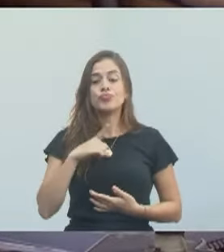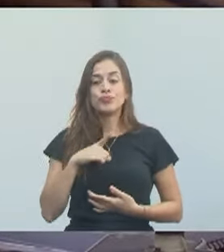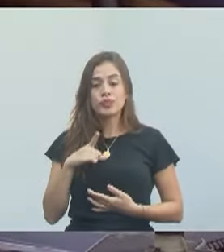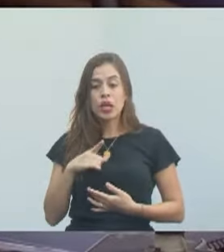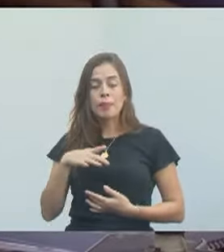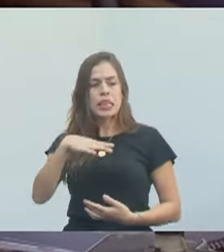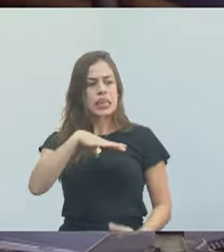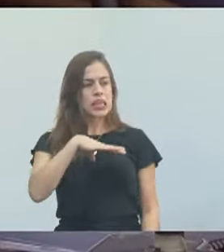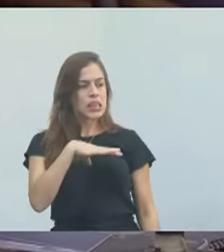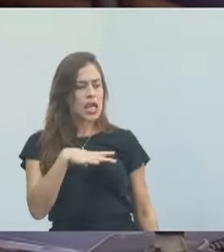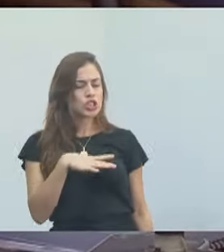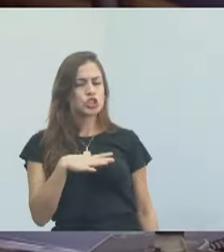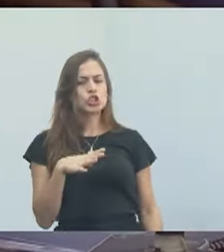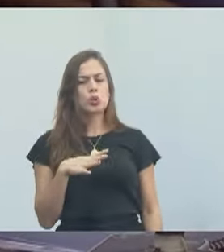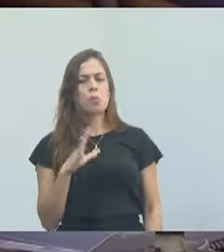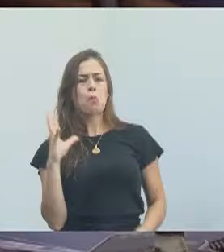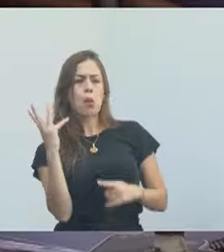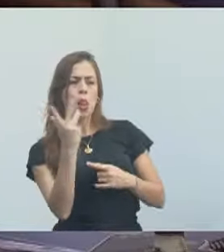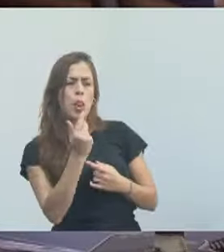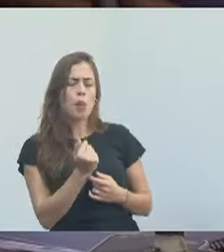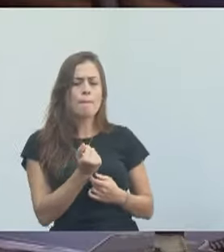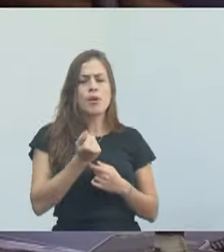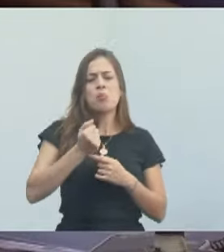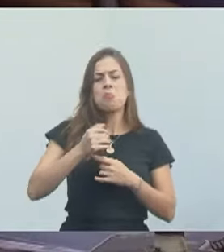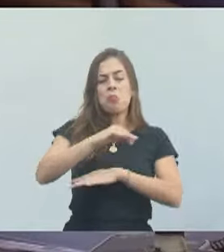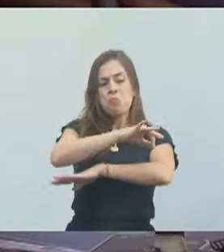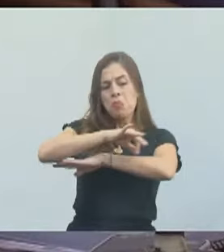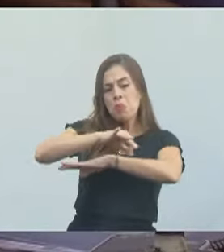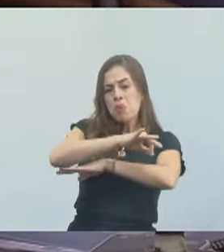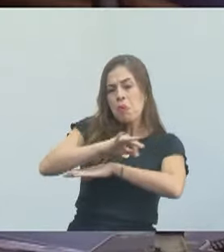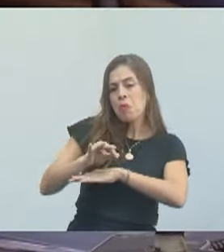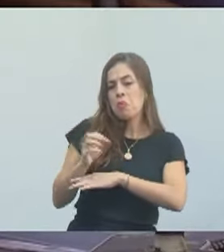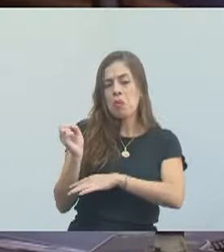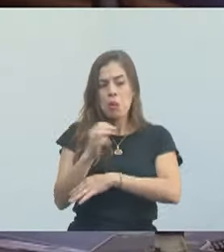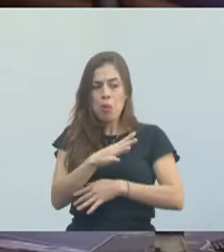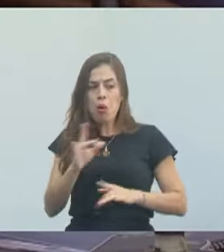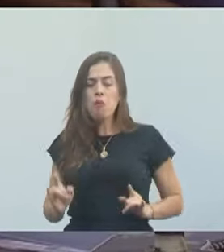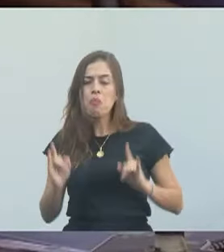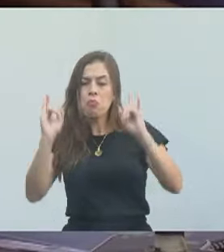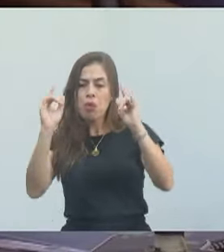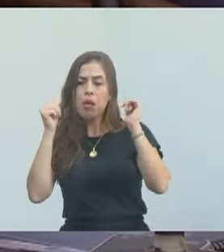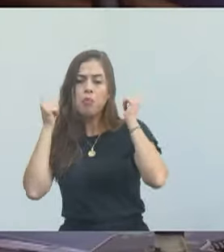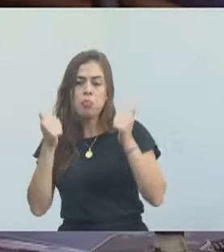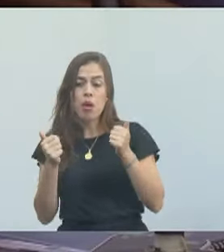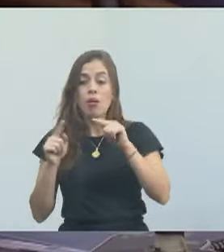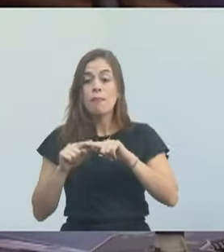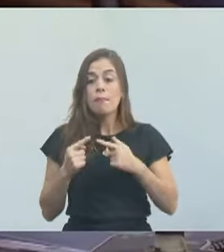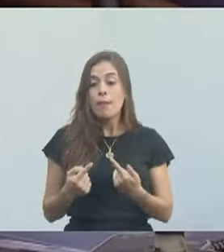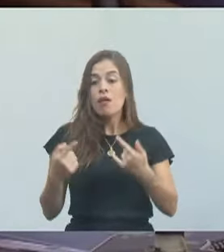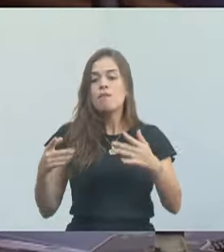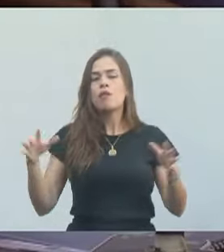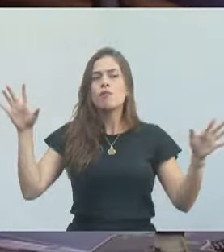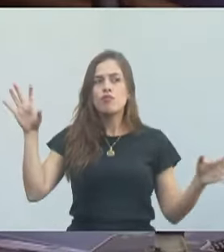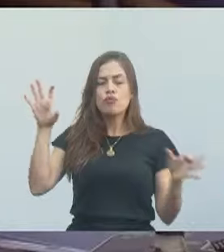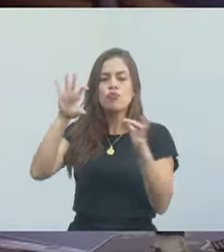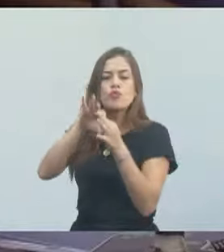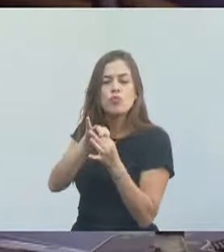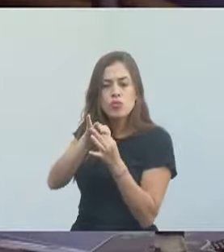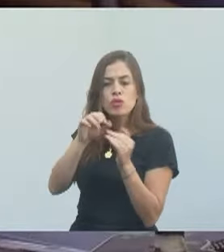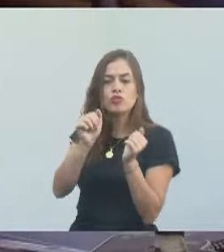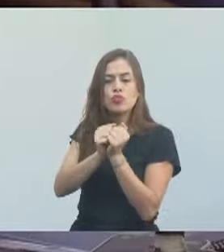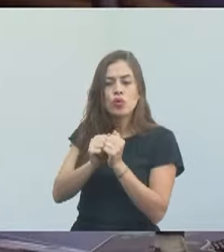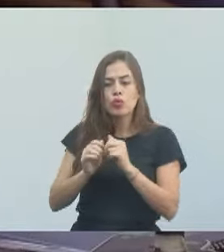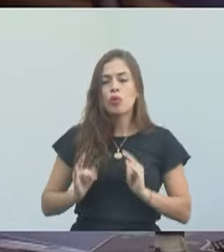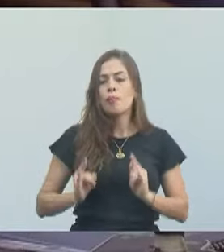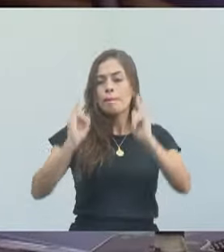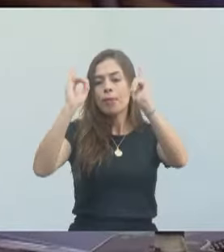prédios novos, com arquitetura nova, mas também ela pode muito bem conviver com os prédios históricos.